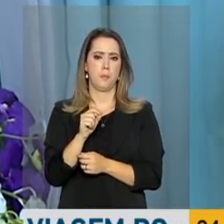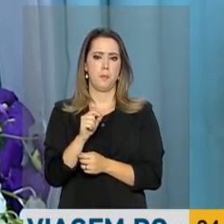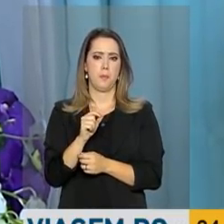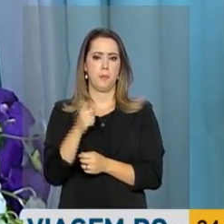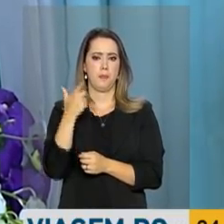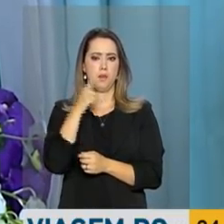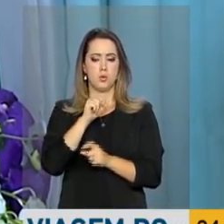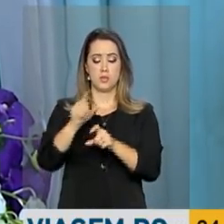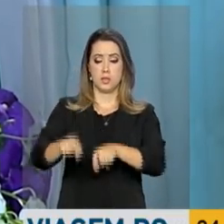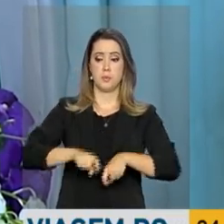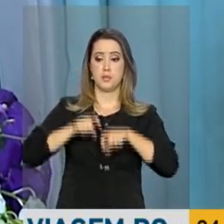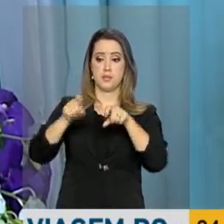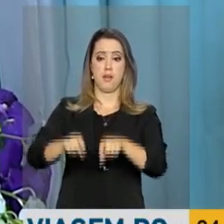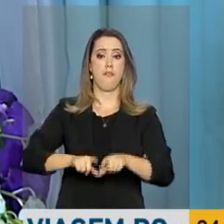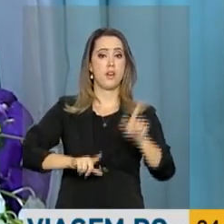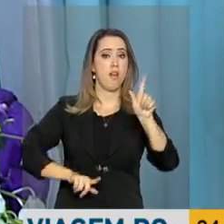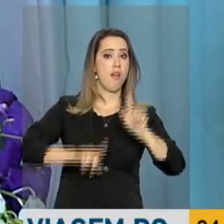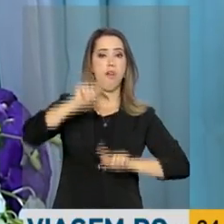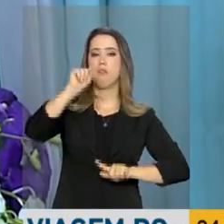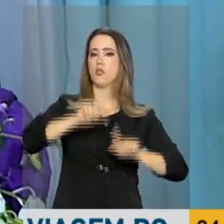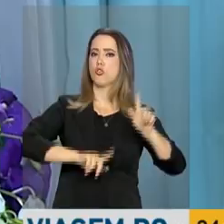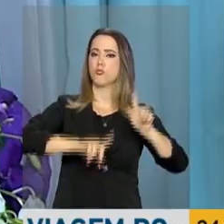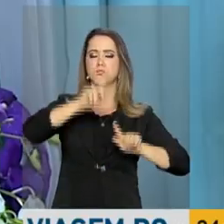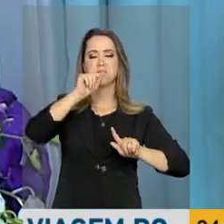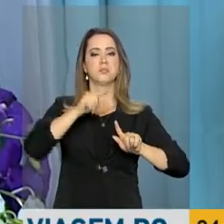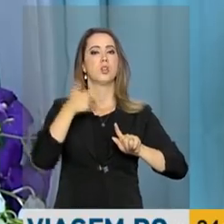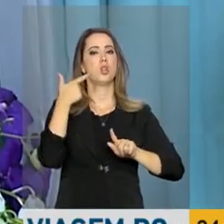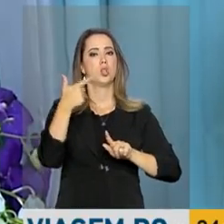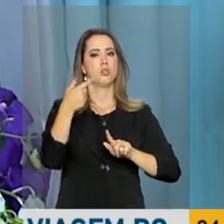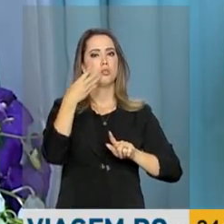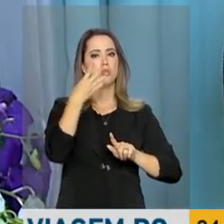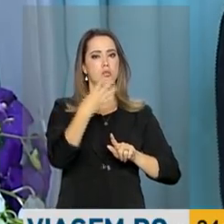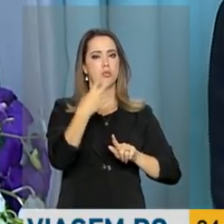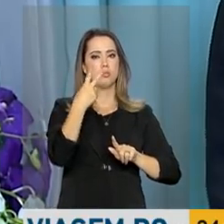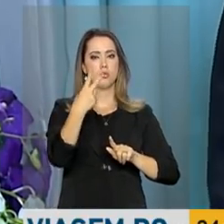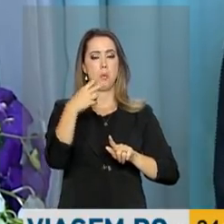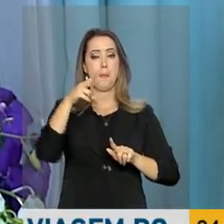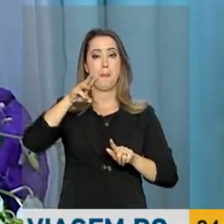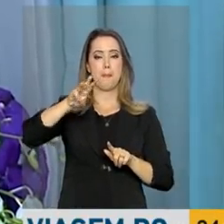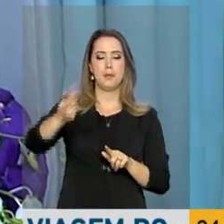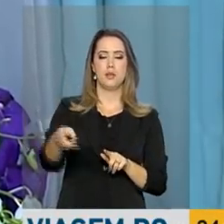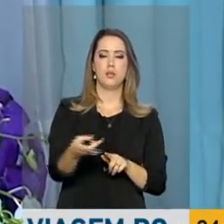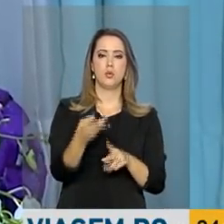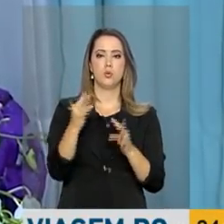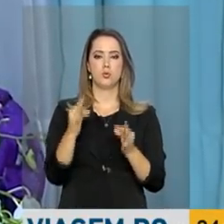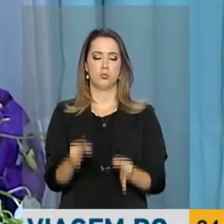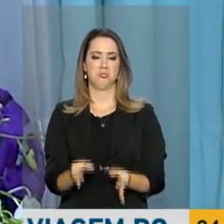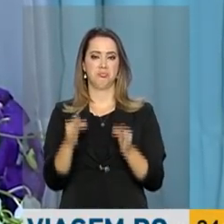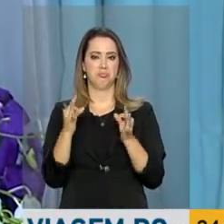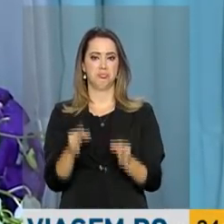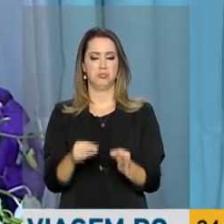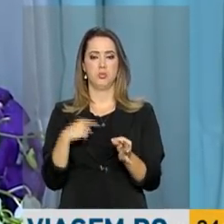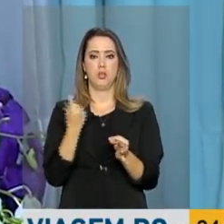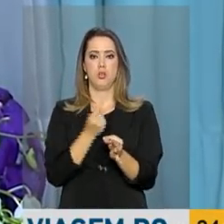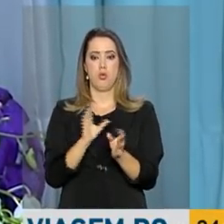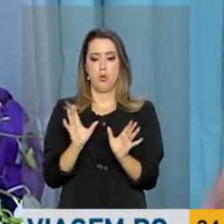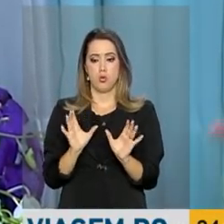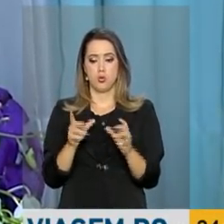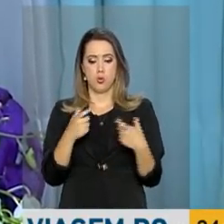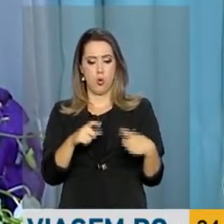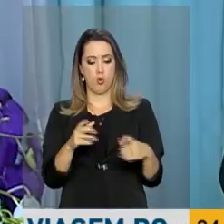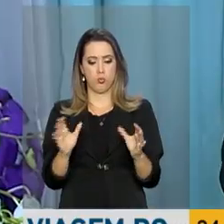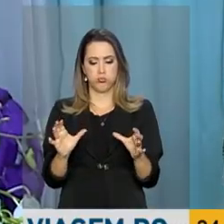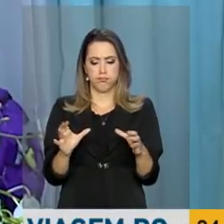uma safra recorde neste ano, 242 milhões de toneladas de grãos, nós ocupamos apenas